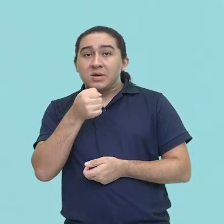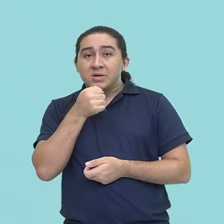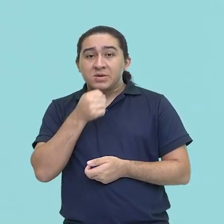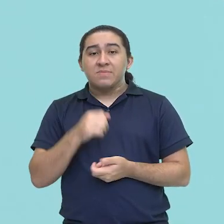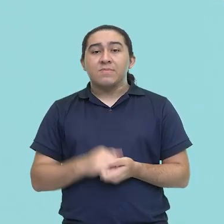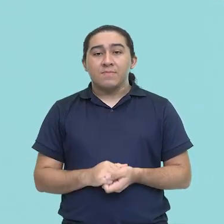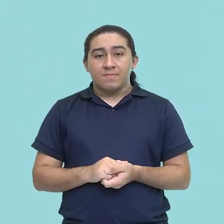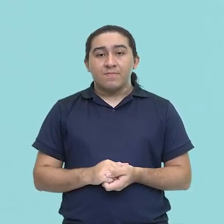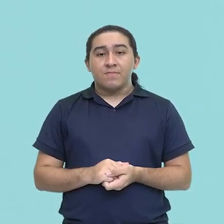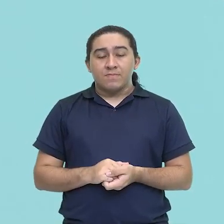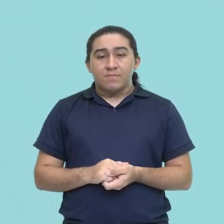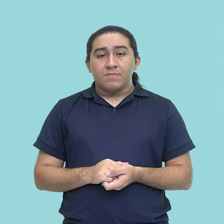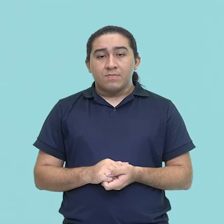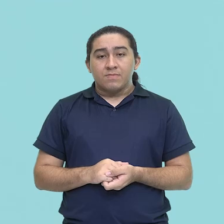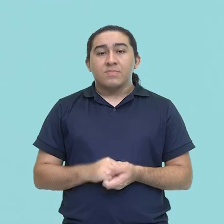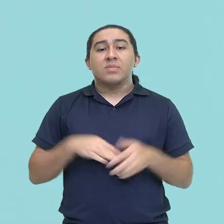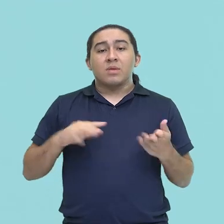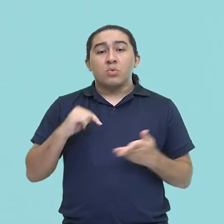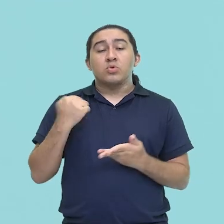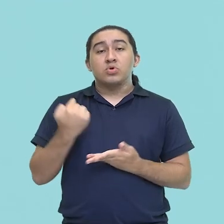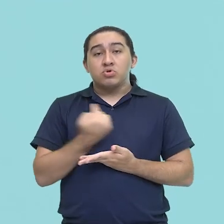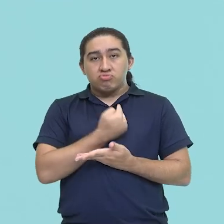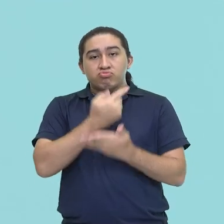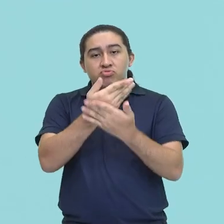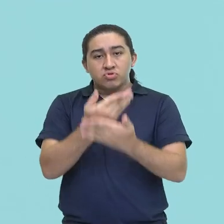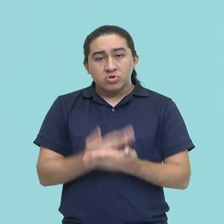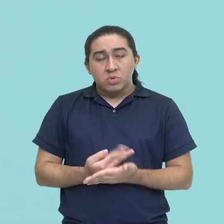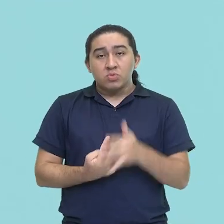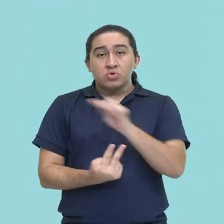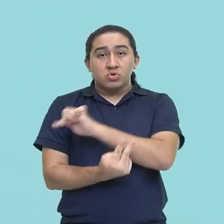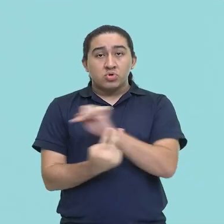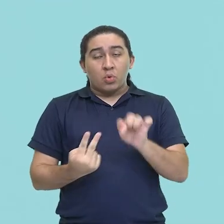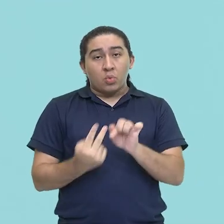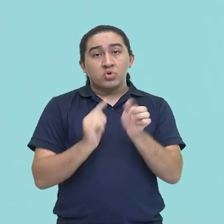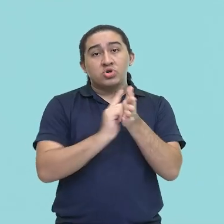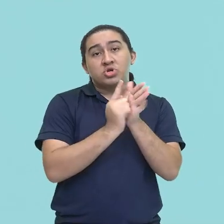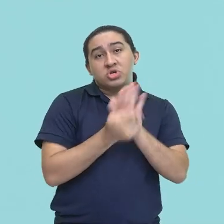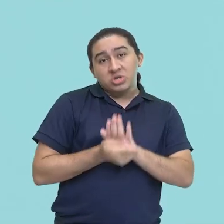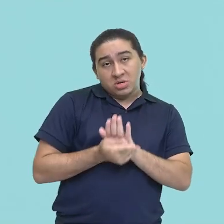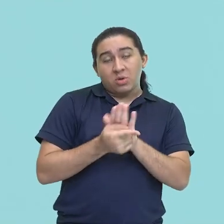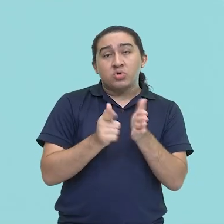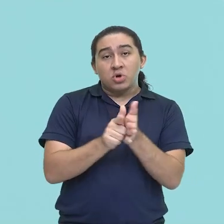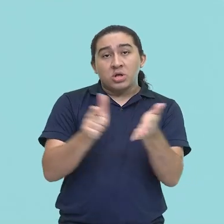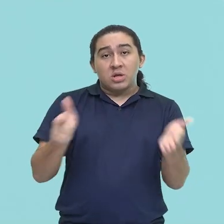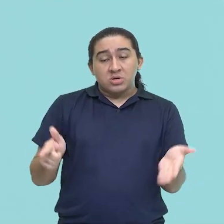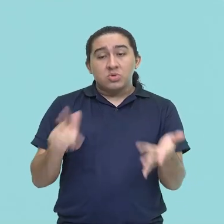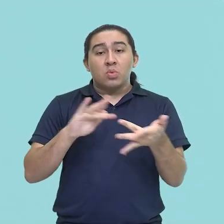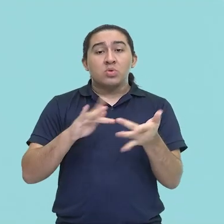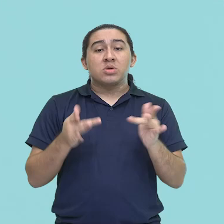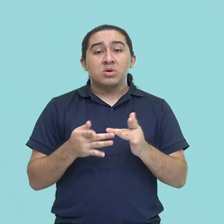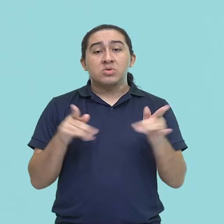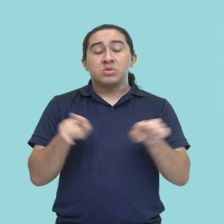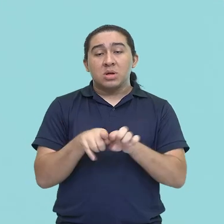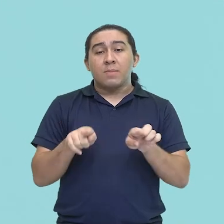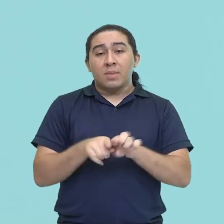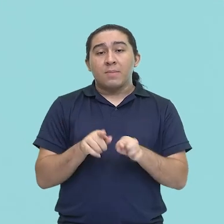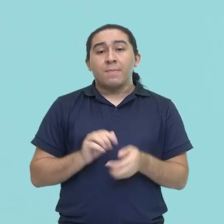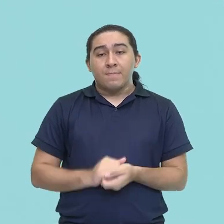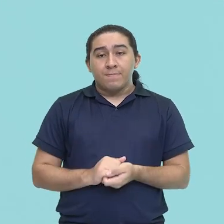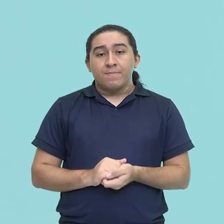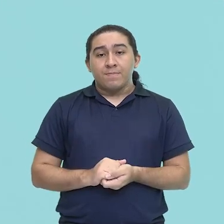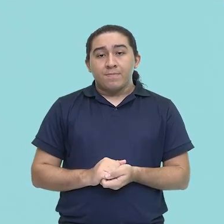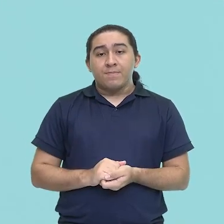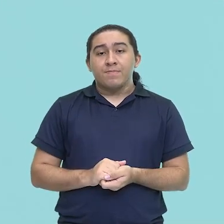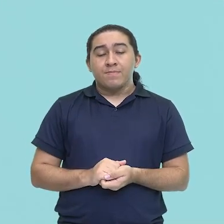a gente hoje viu, né, os 2 gêneros jornalísticos aqui no final, né, mas